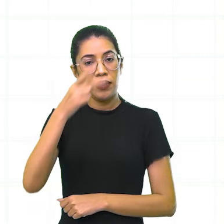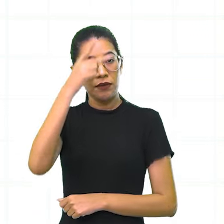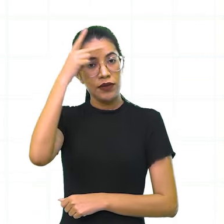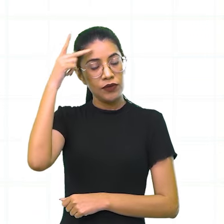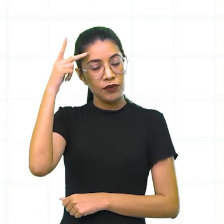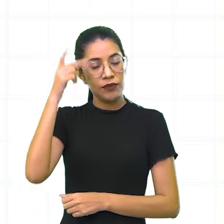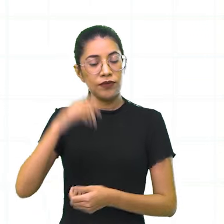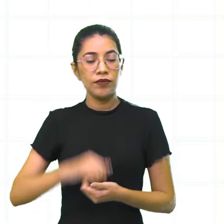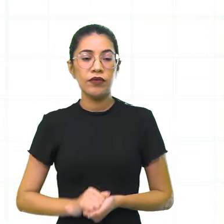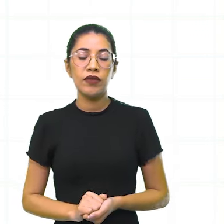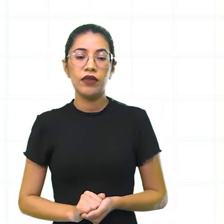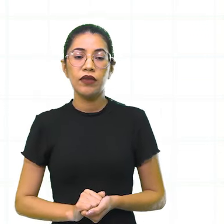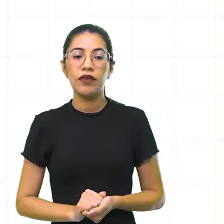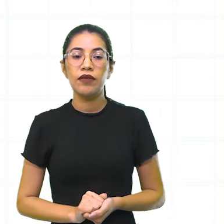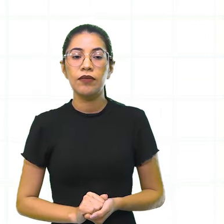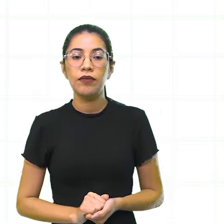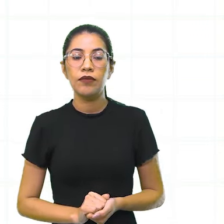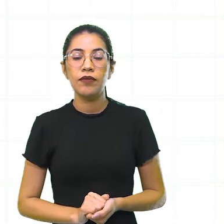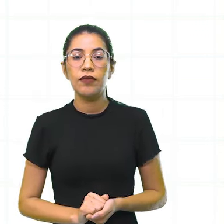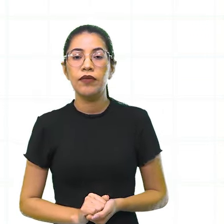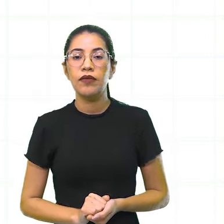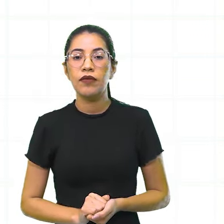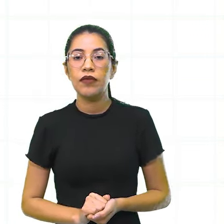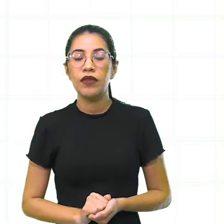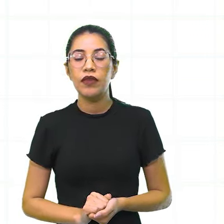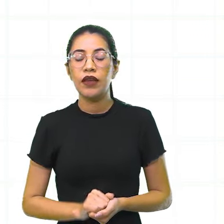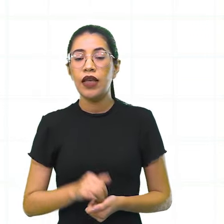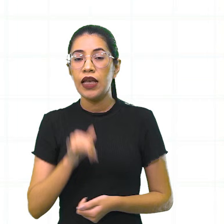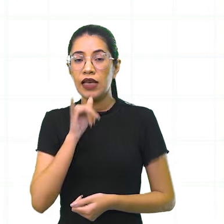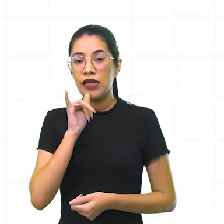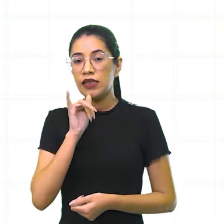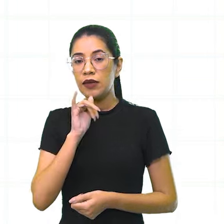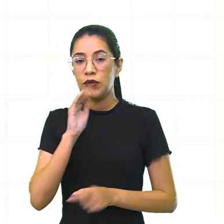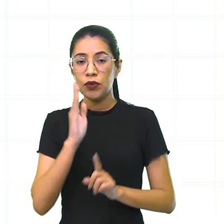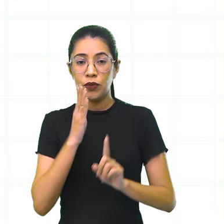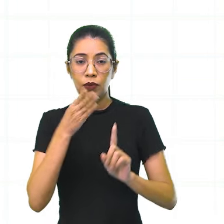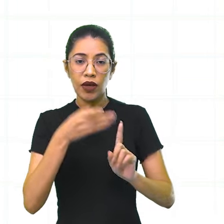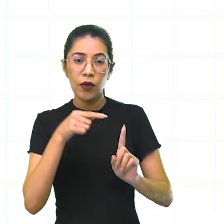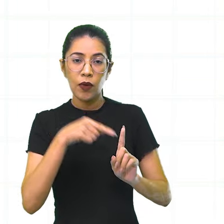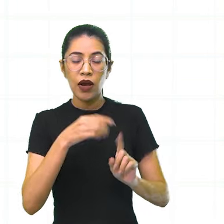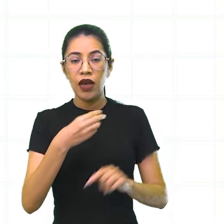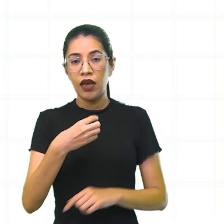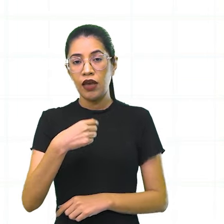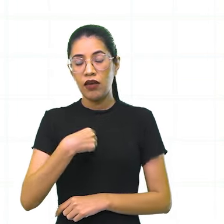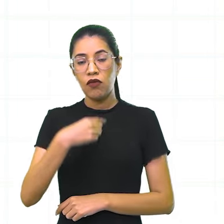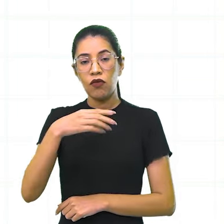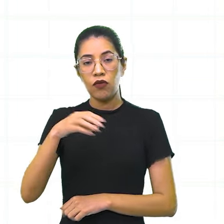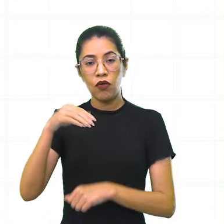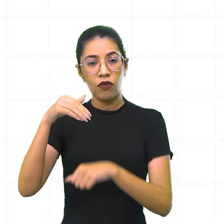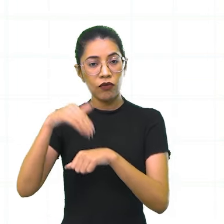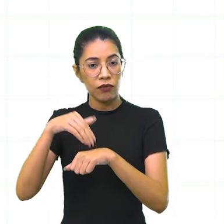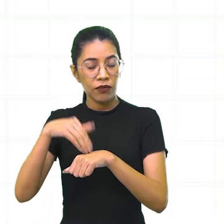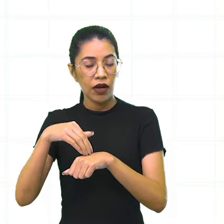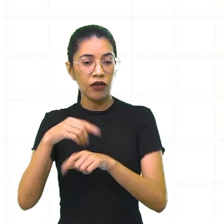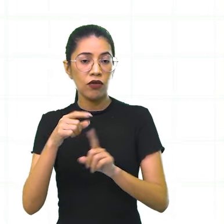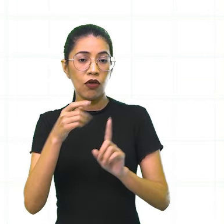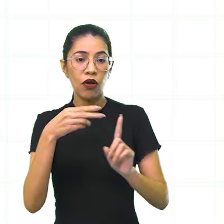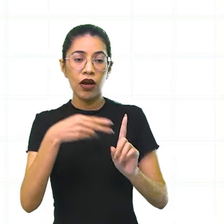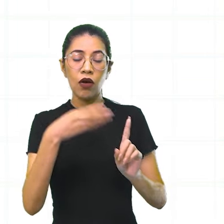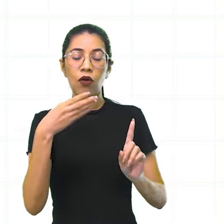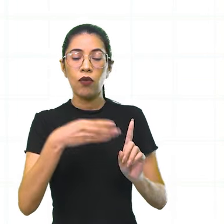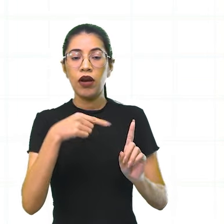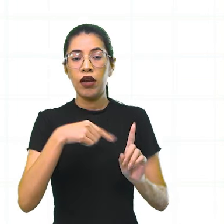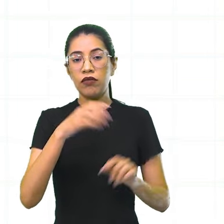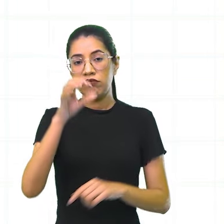pessoa. É aquela pessoa ali que está falando, né? Lá na história do réu. Eu sou o culpado, eu sou o inocente. Primeira pessoa. Quando